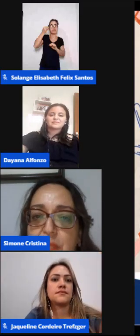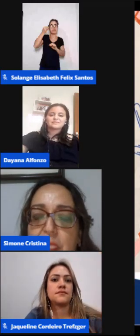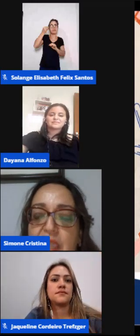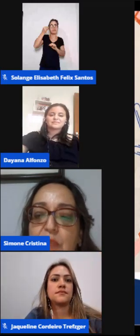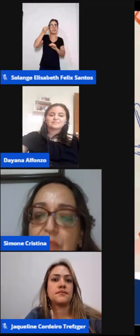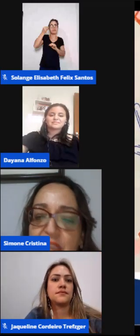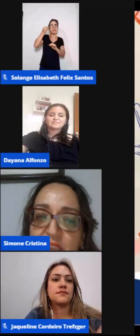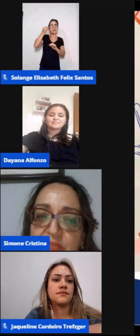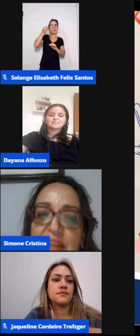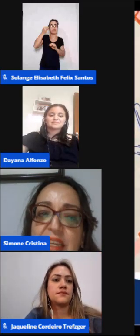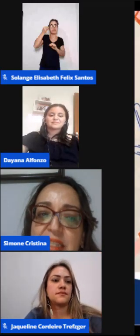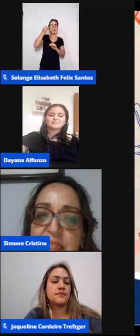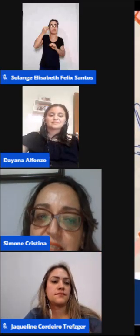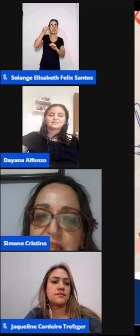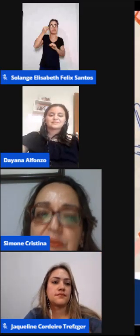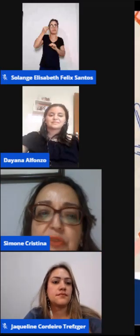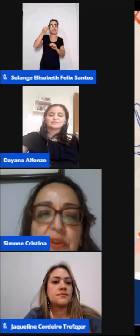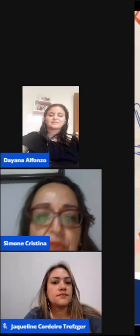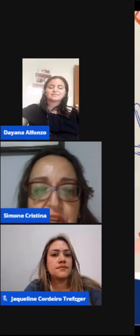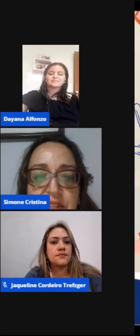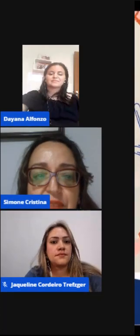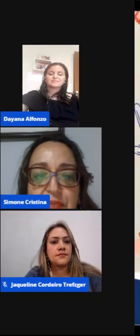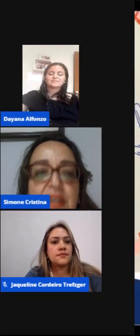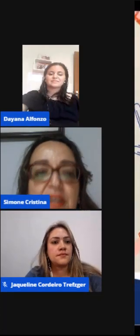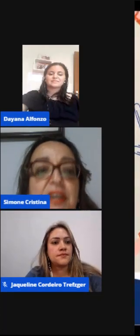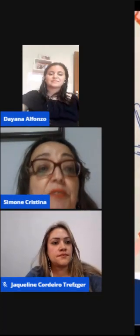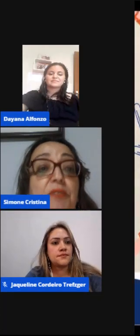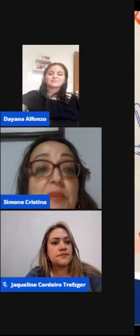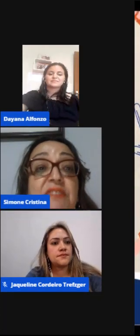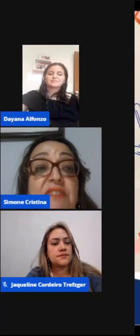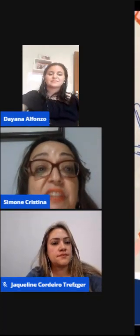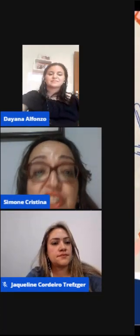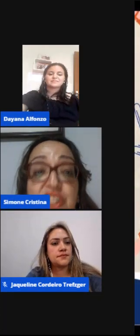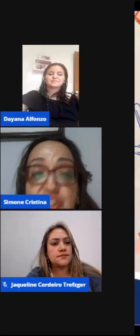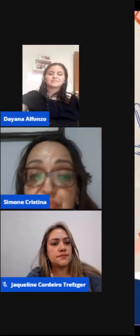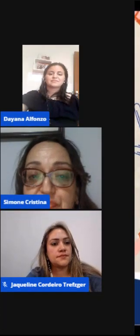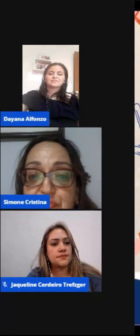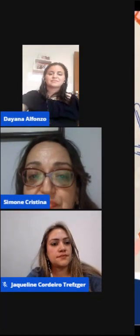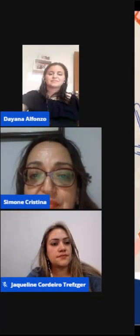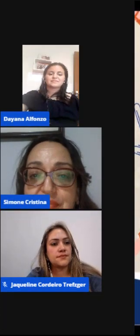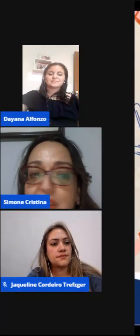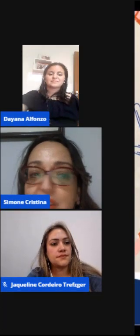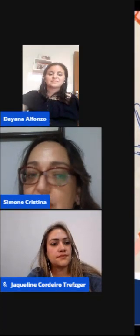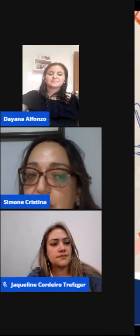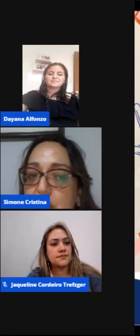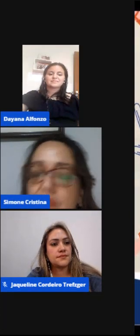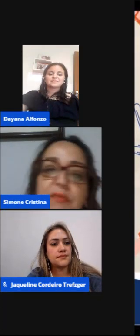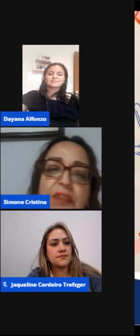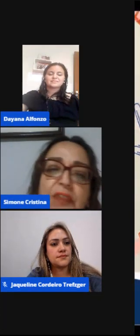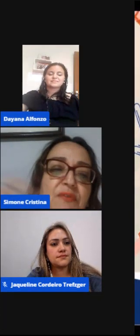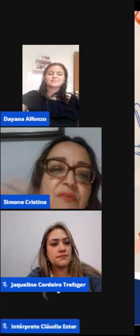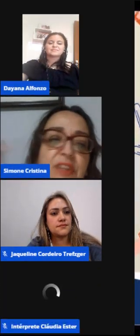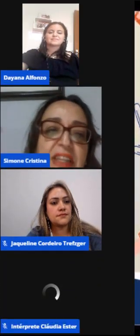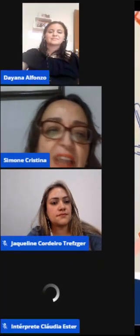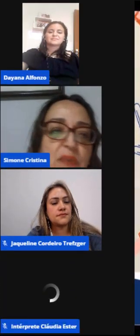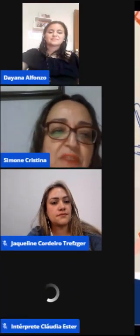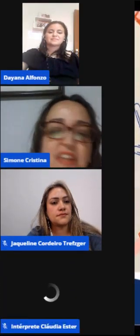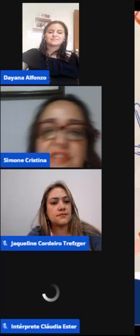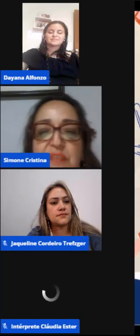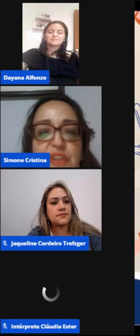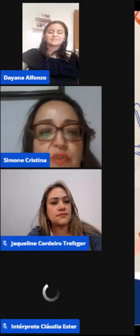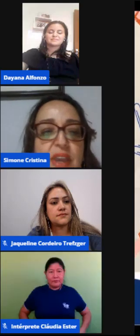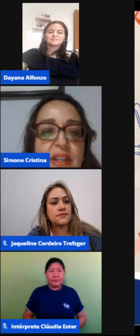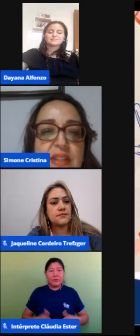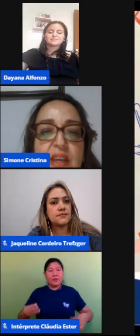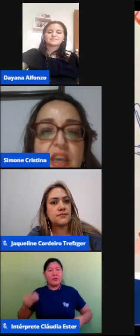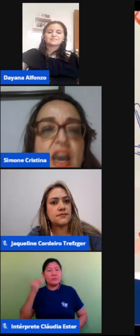fiz? Eu peguei e falei assim, sabe de uma coisa? Comecei a fazer Meet. Eu falei, vou tentar uma